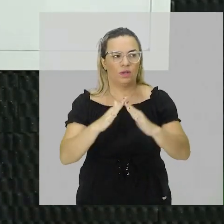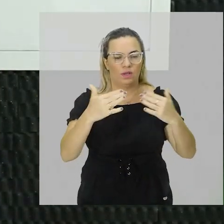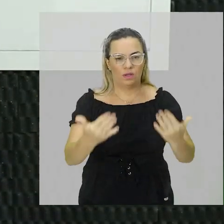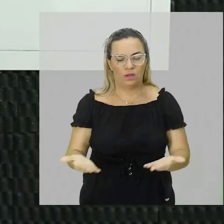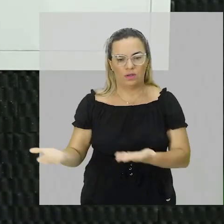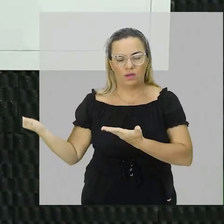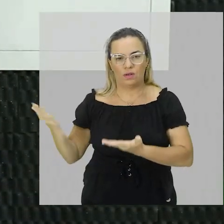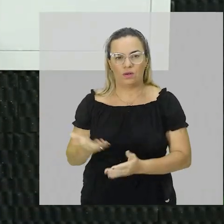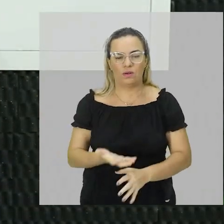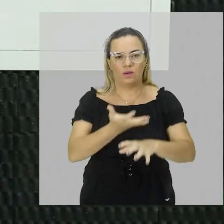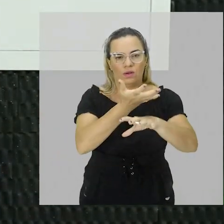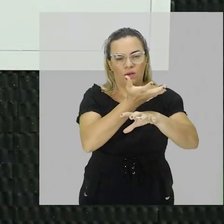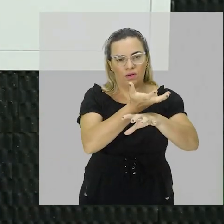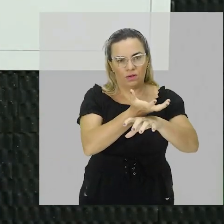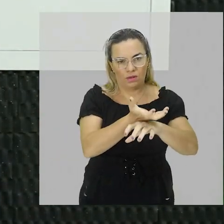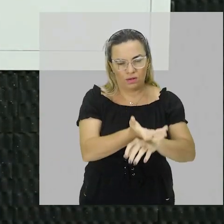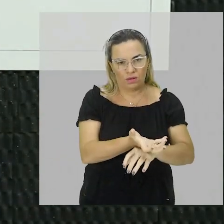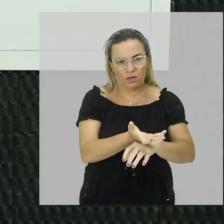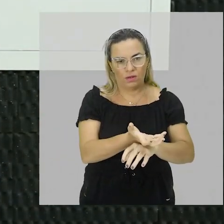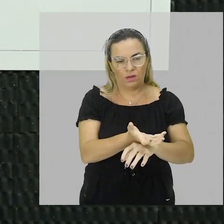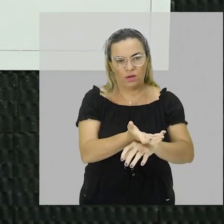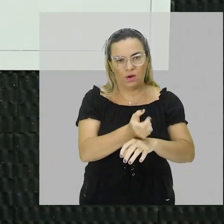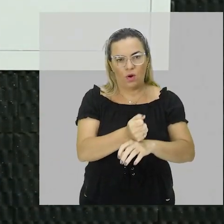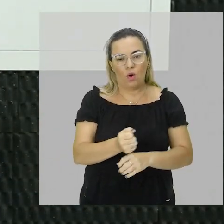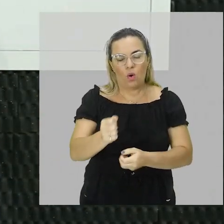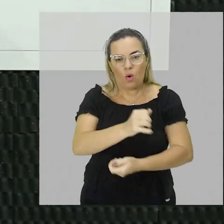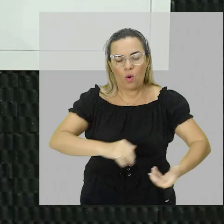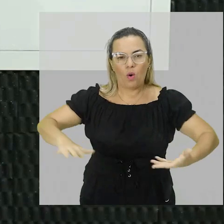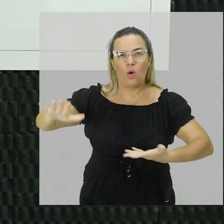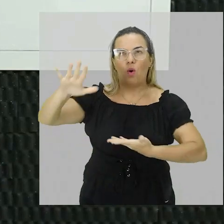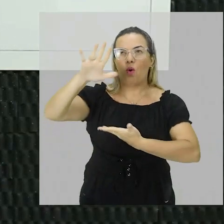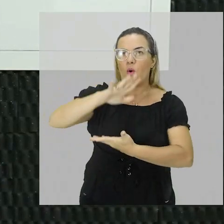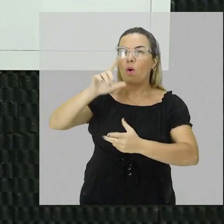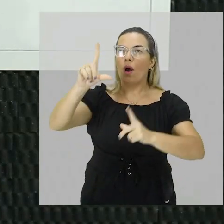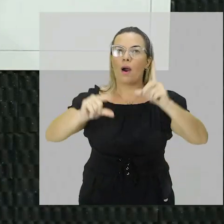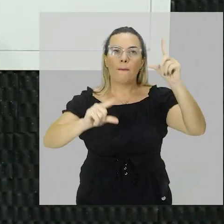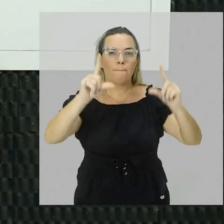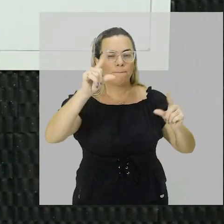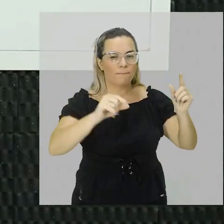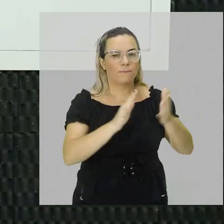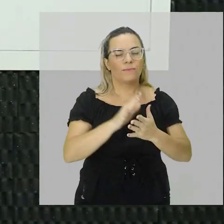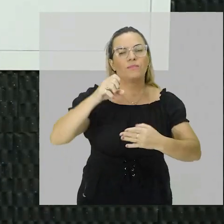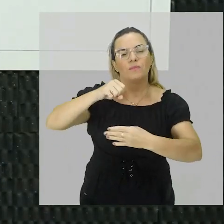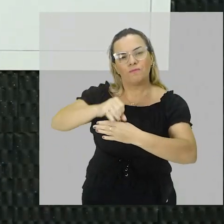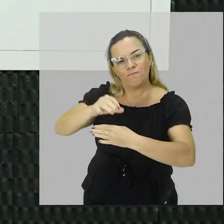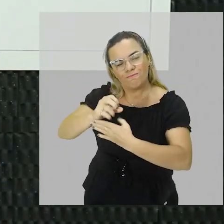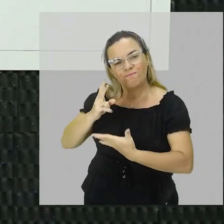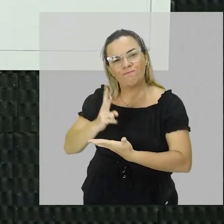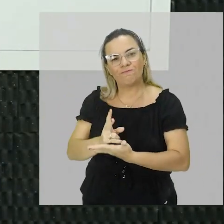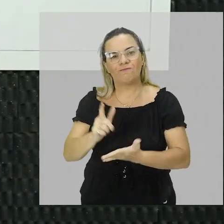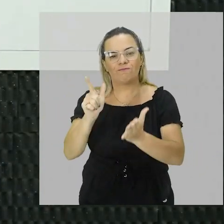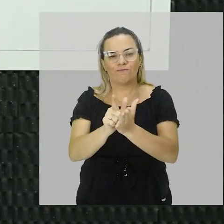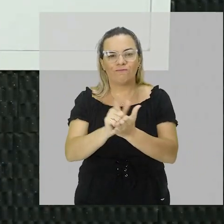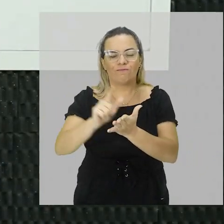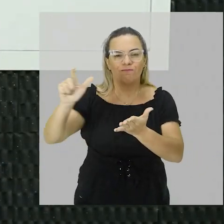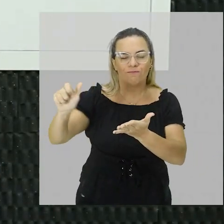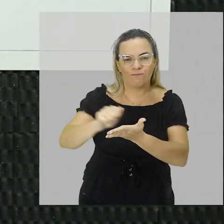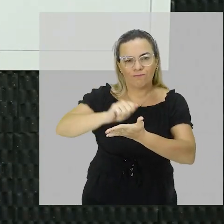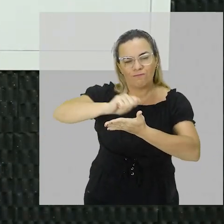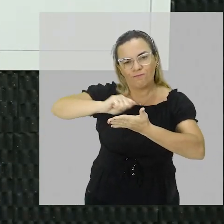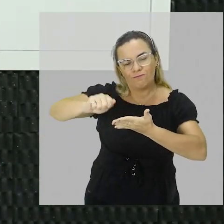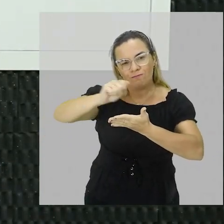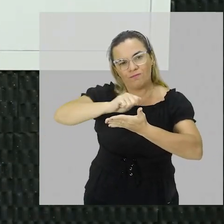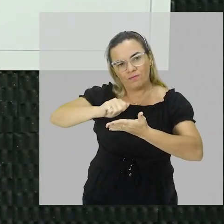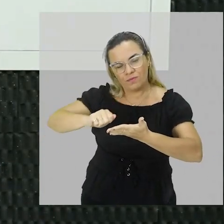vai comentar hoje é o de gravitação universal, tá ok? Aquela dica de sempre, papel, caneta, faça as suas anotações,